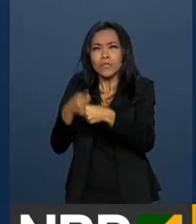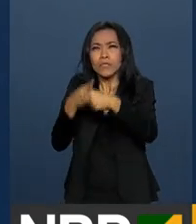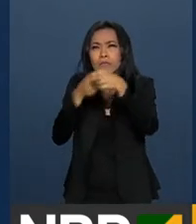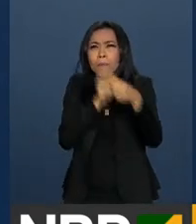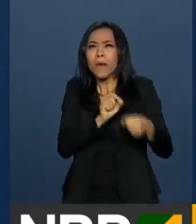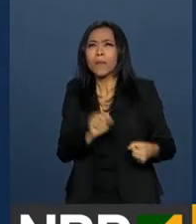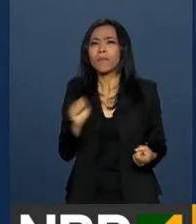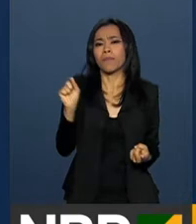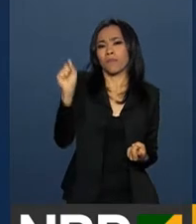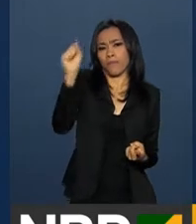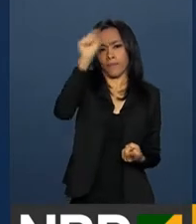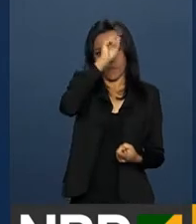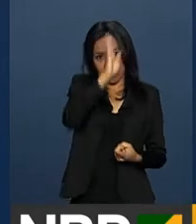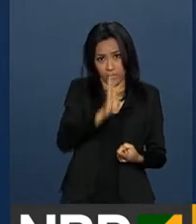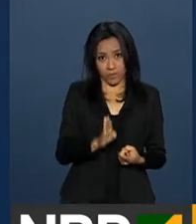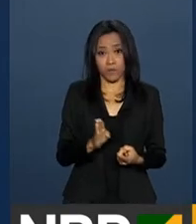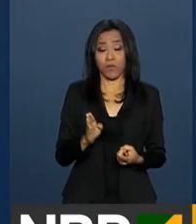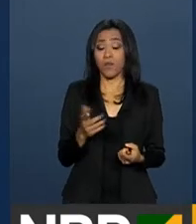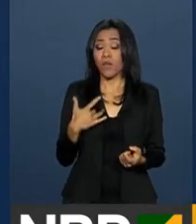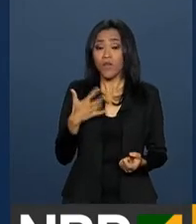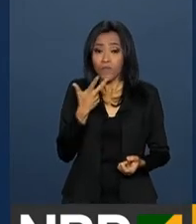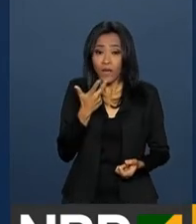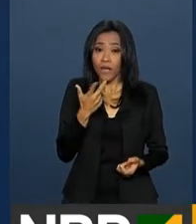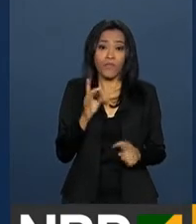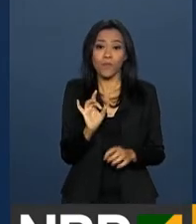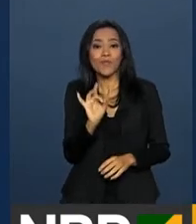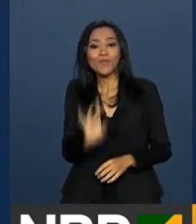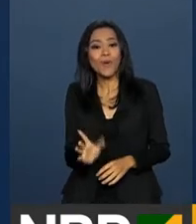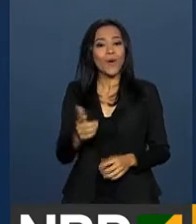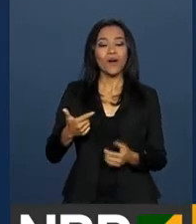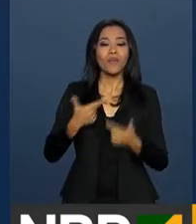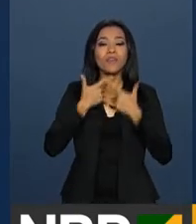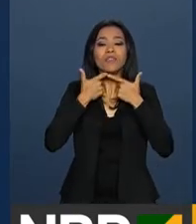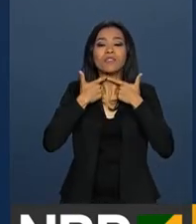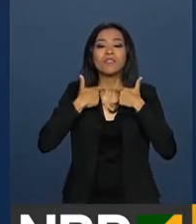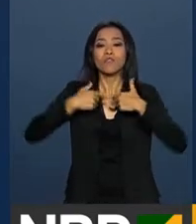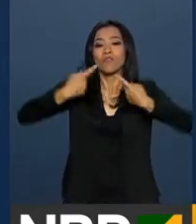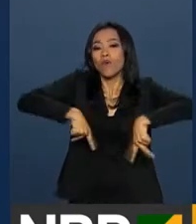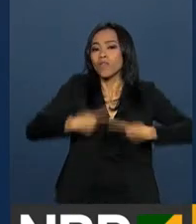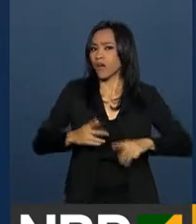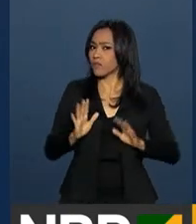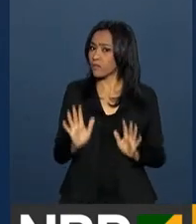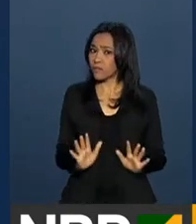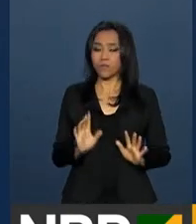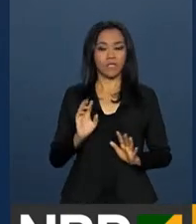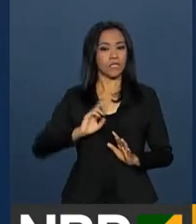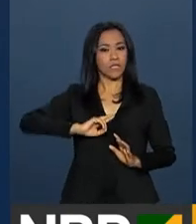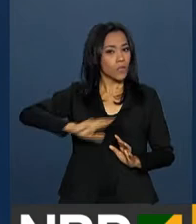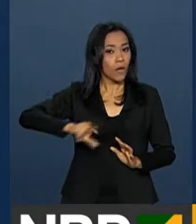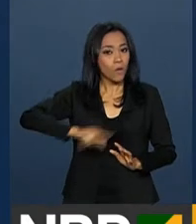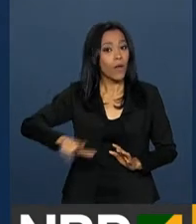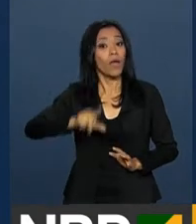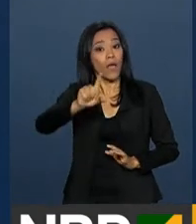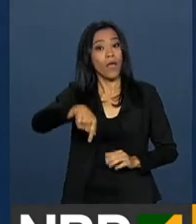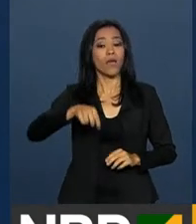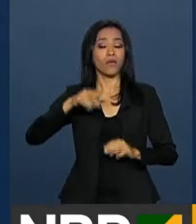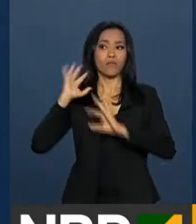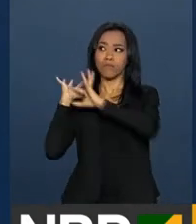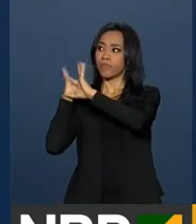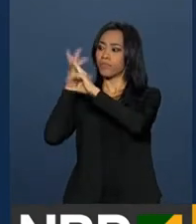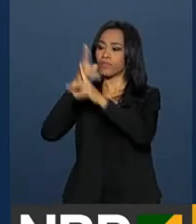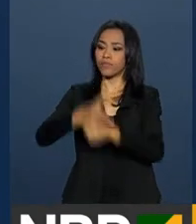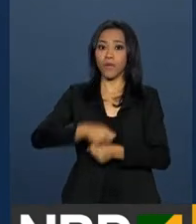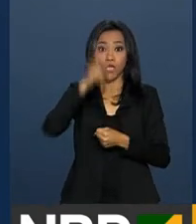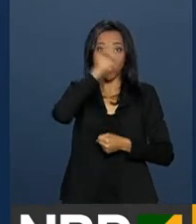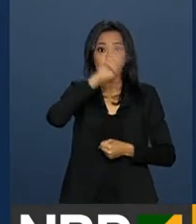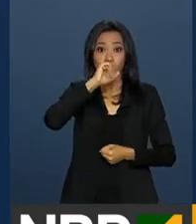eu não dizia isso apenas porque eu desejasse, mas porque isto é fruto da história brasileira. Eu vou